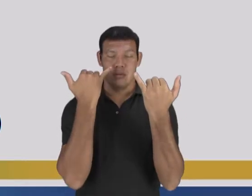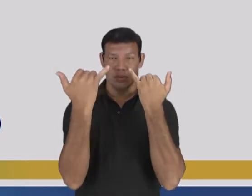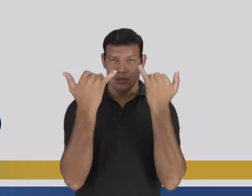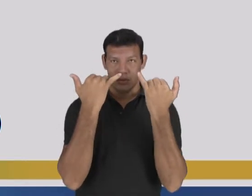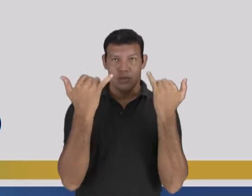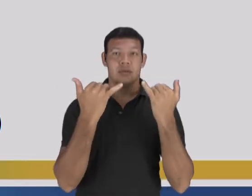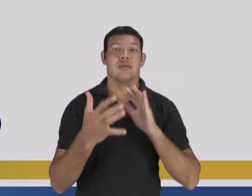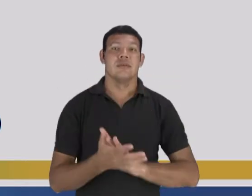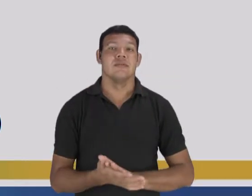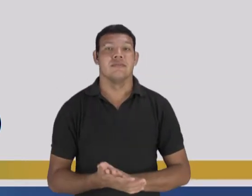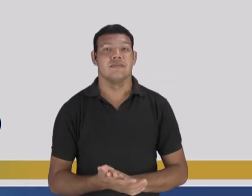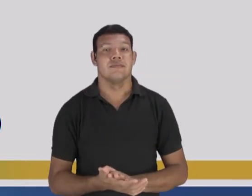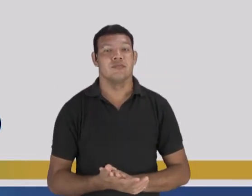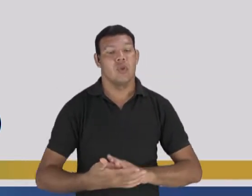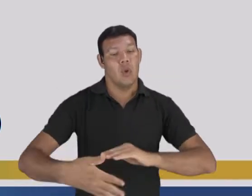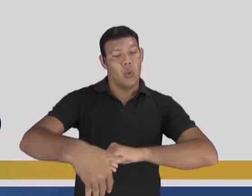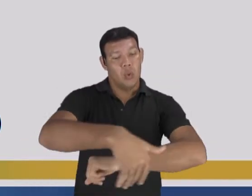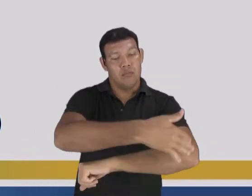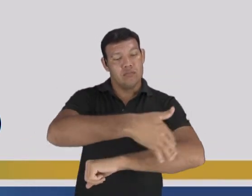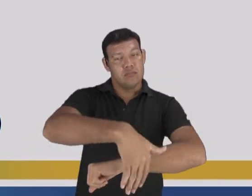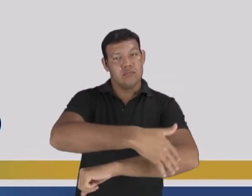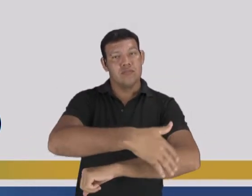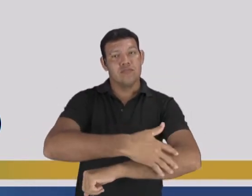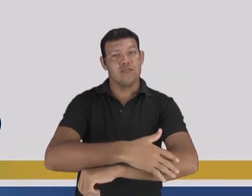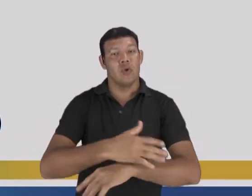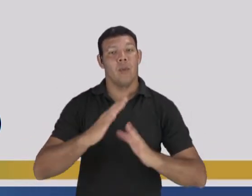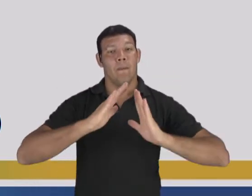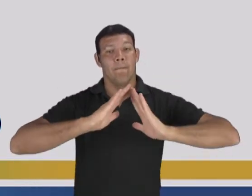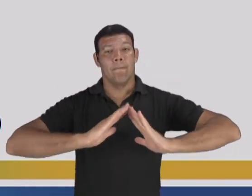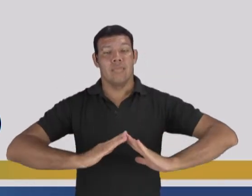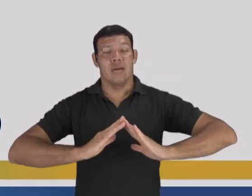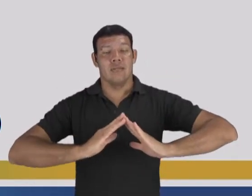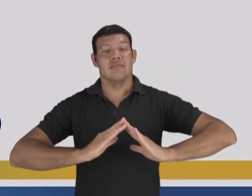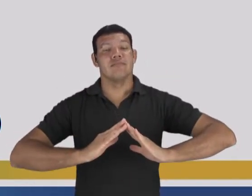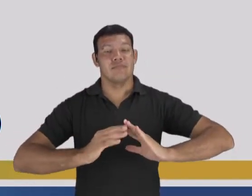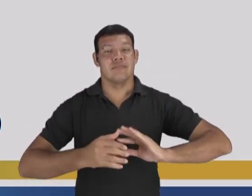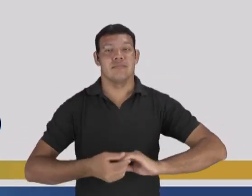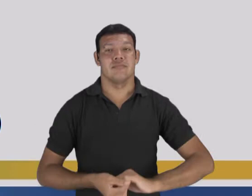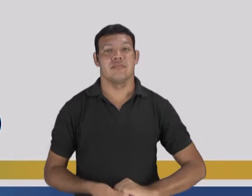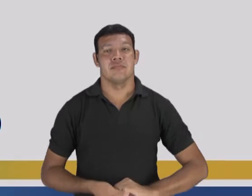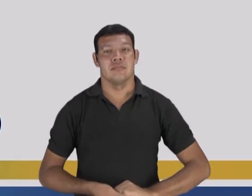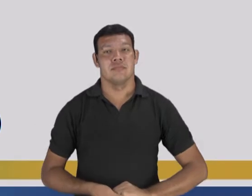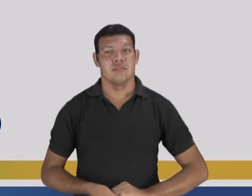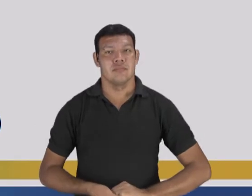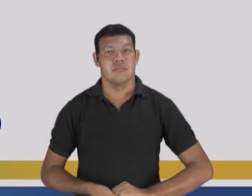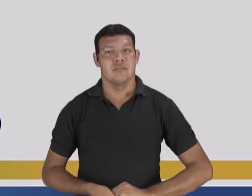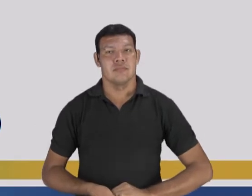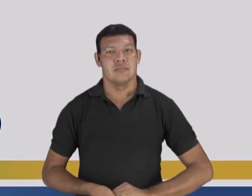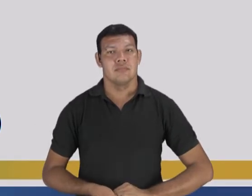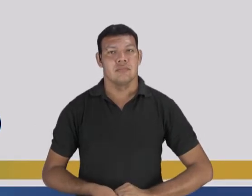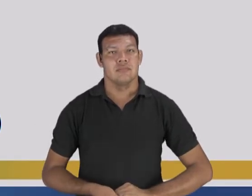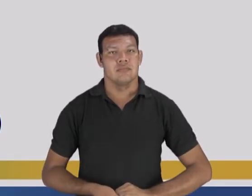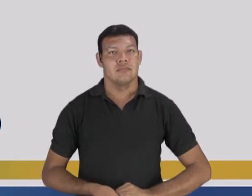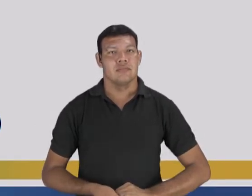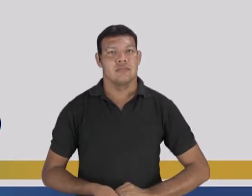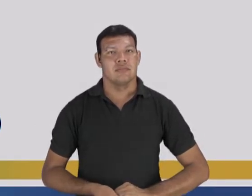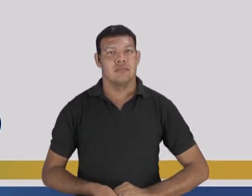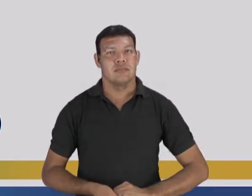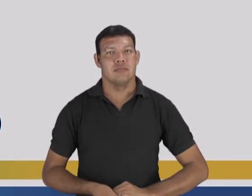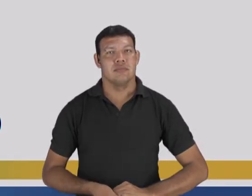pessoais, é o nosso endereço, tá? O nosso endereço, né, onde eu vivo, de onde eu estou